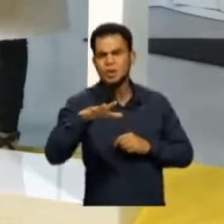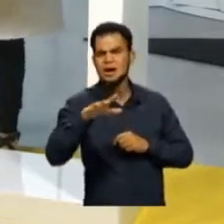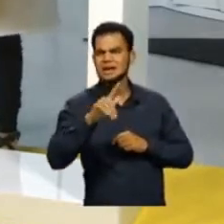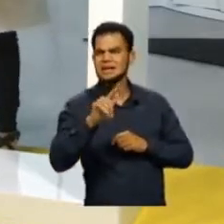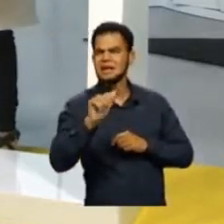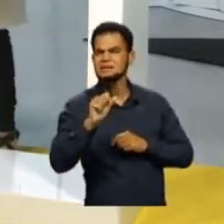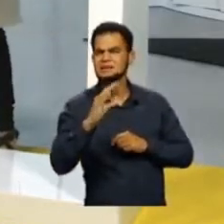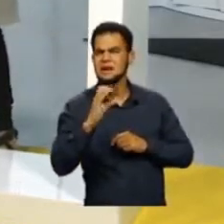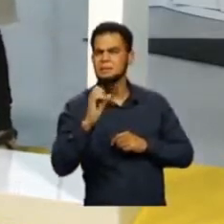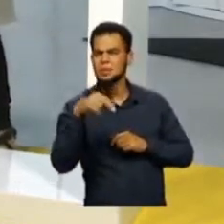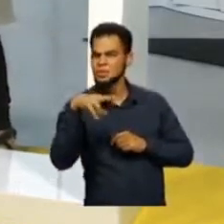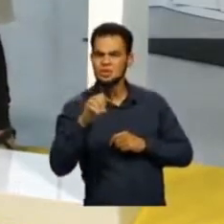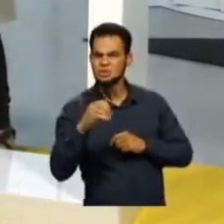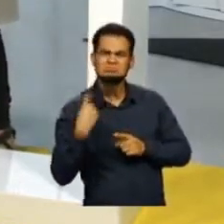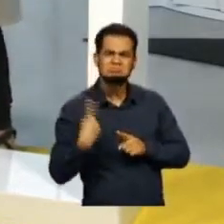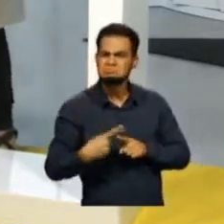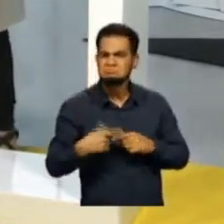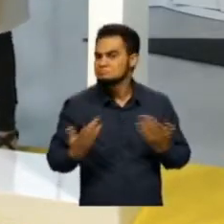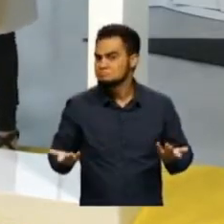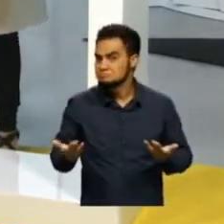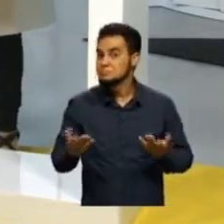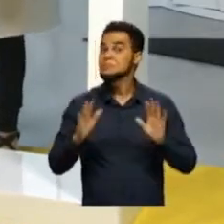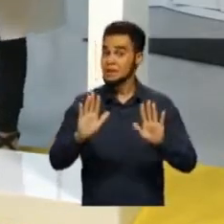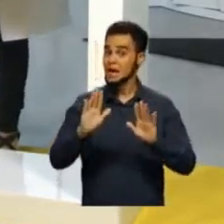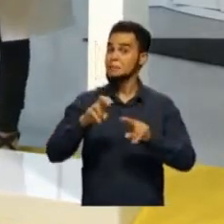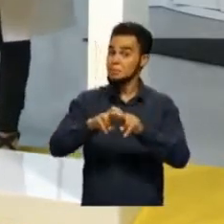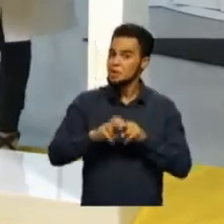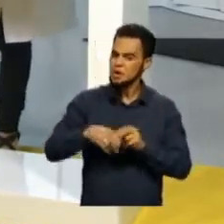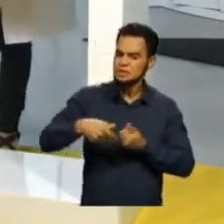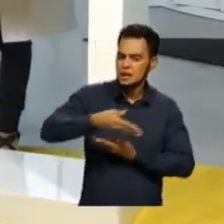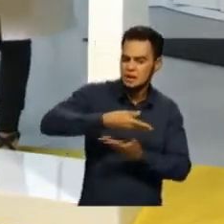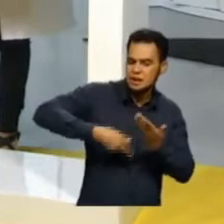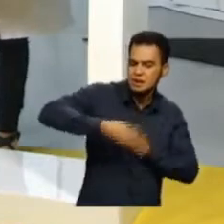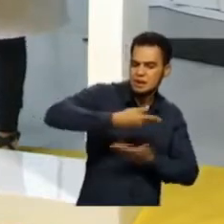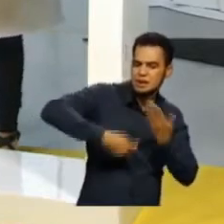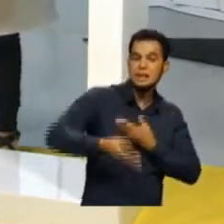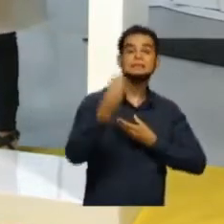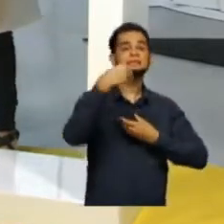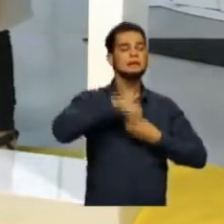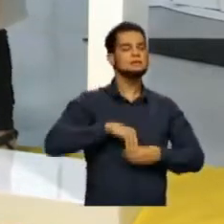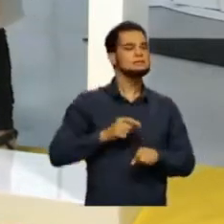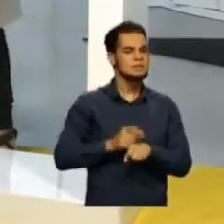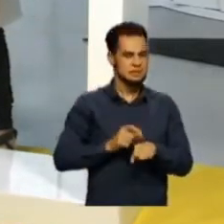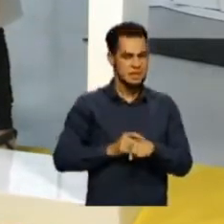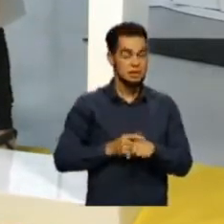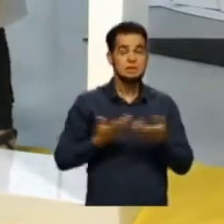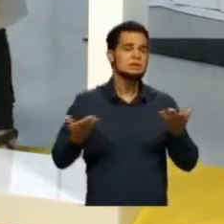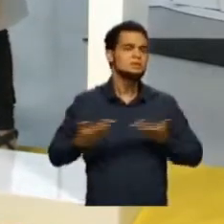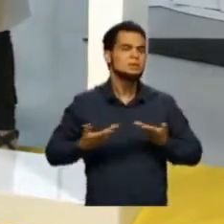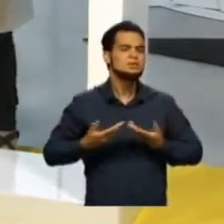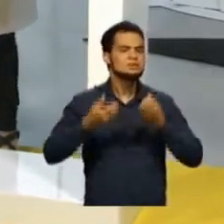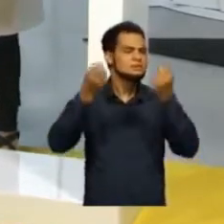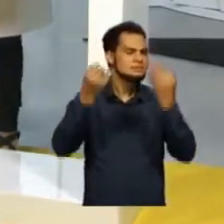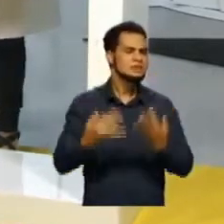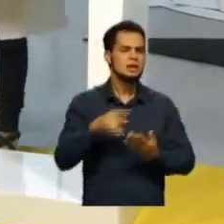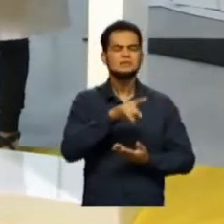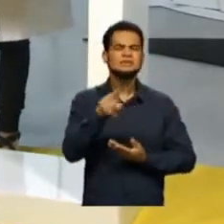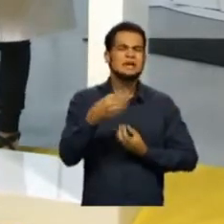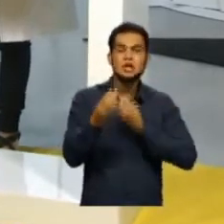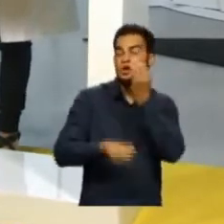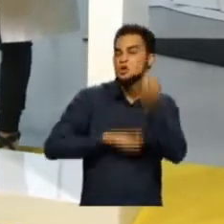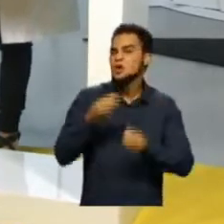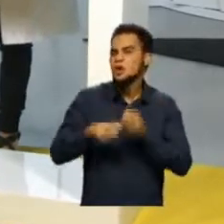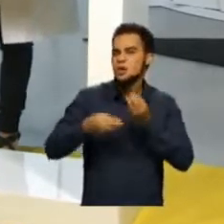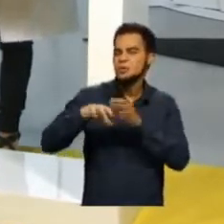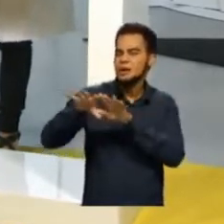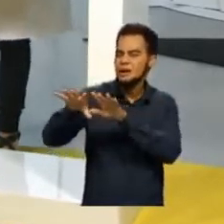nas nossas células. Mas hoje eu quero trabalhar com você sobre esse caminho do ar, sobre por onde esse